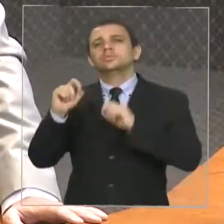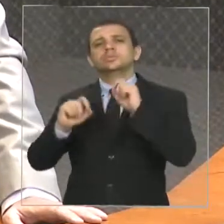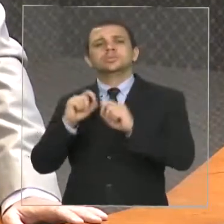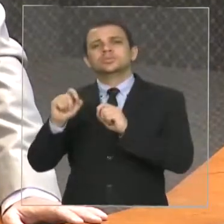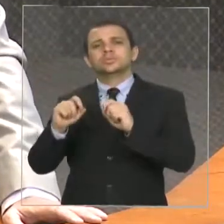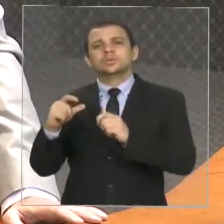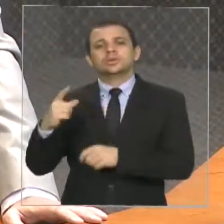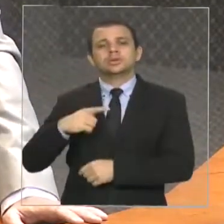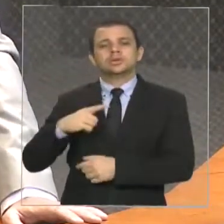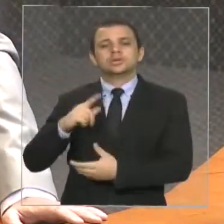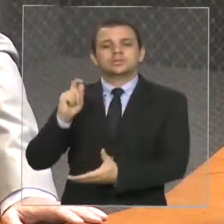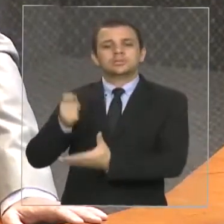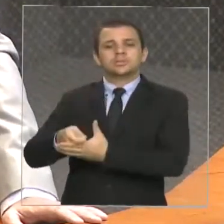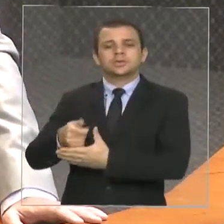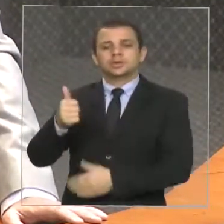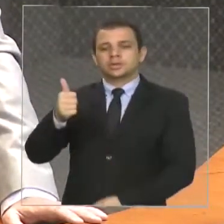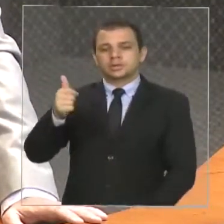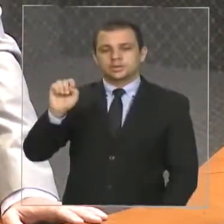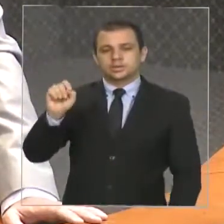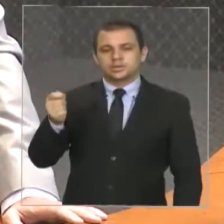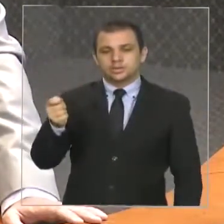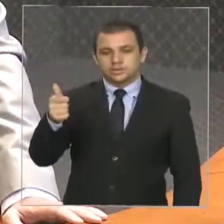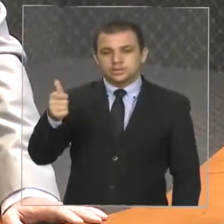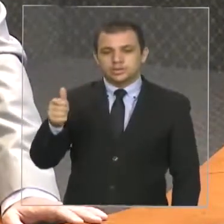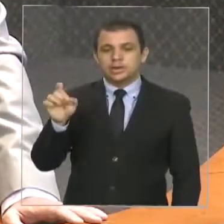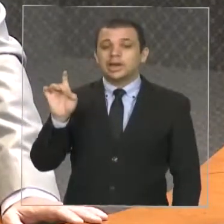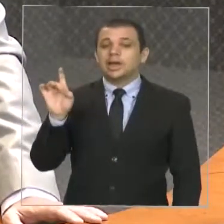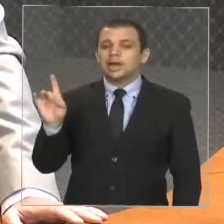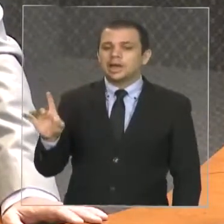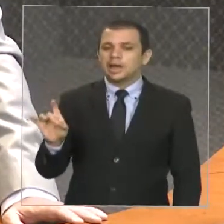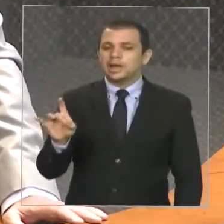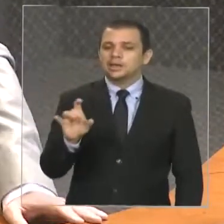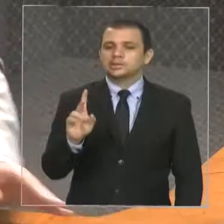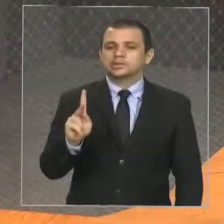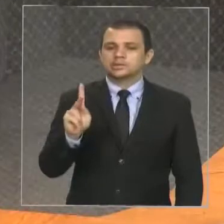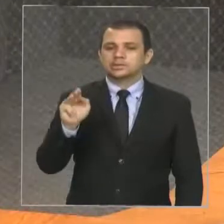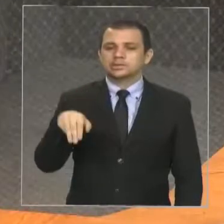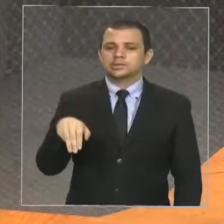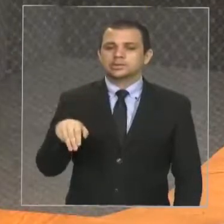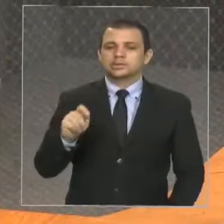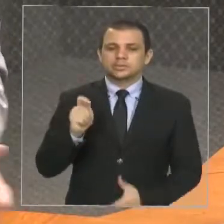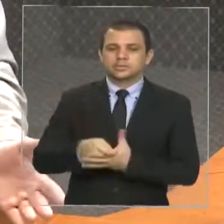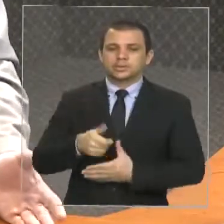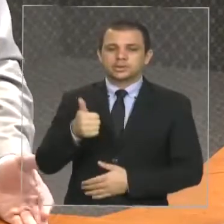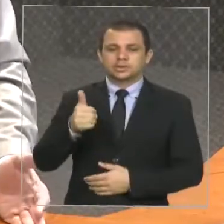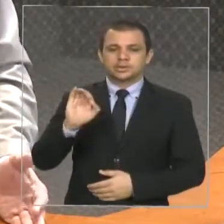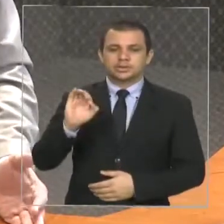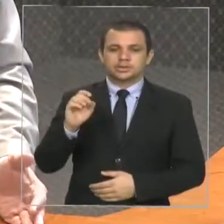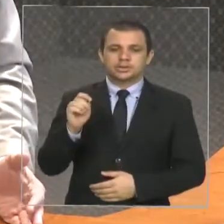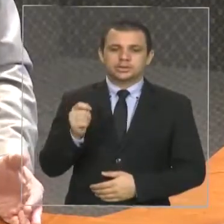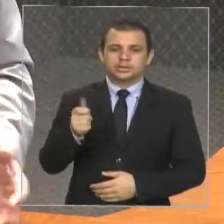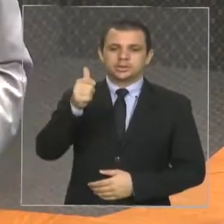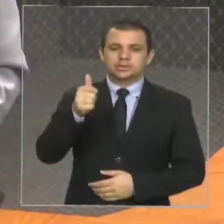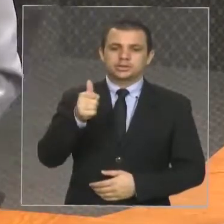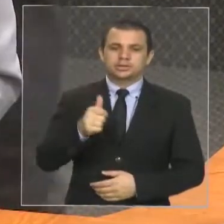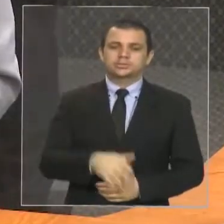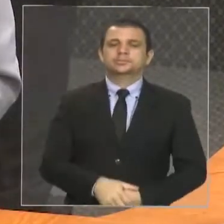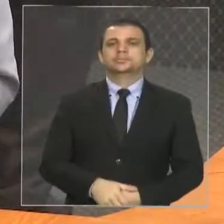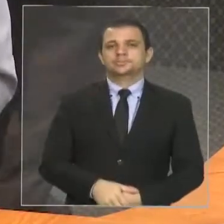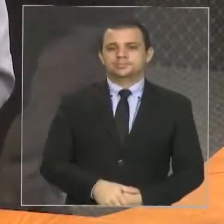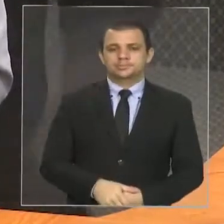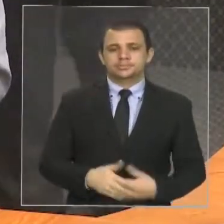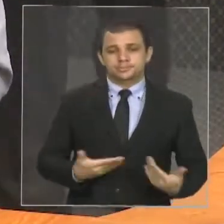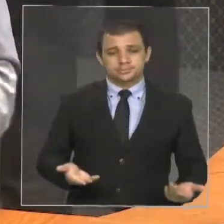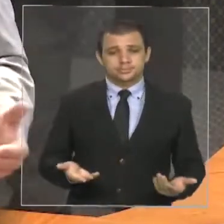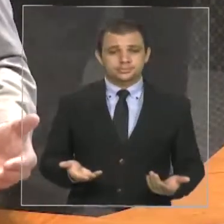uma taxação de 10 centavos por quilômetro rodado. Não estou dizendo que nós traríamos exatamente a mesma fórmula, mas eu acho que a